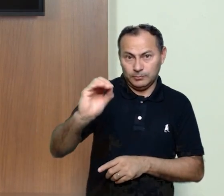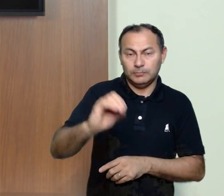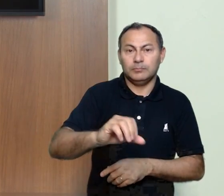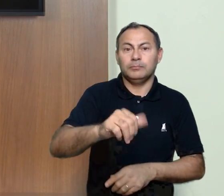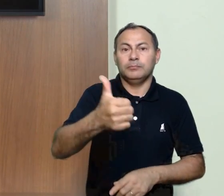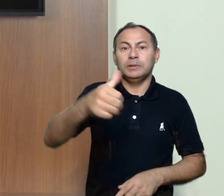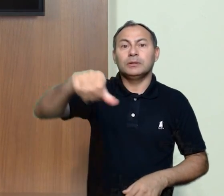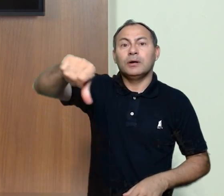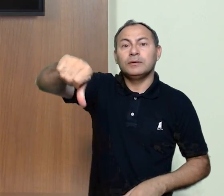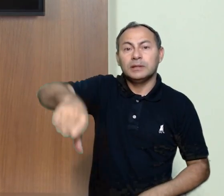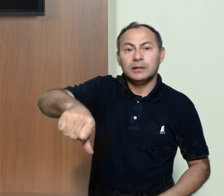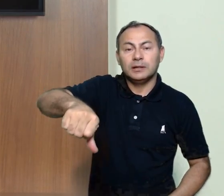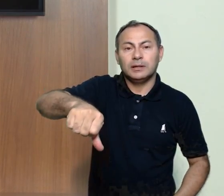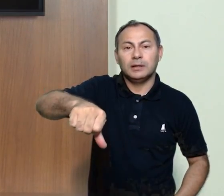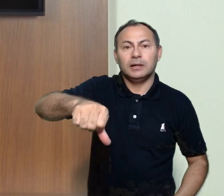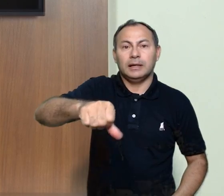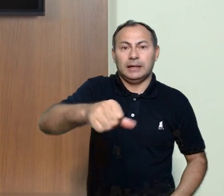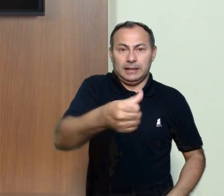de